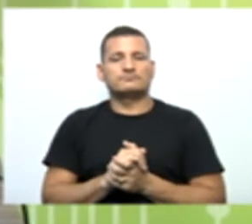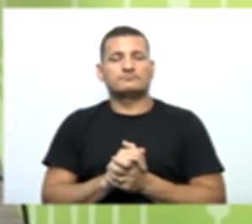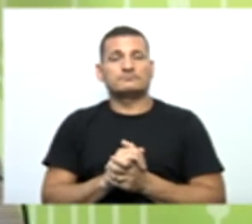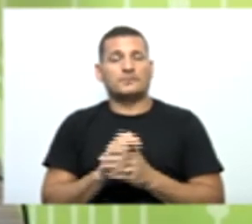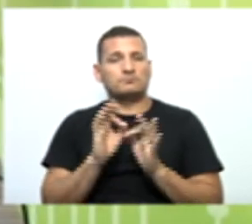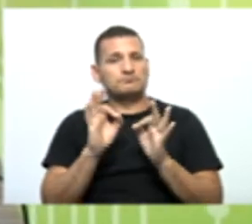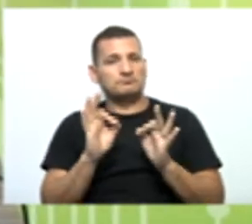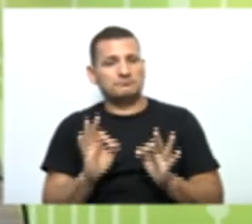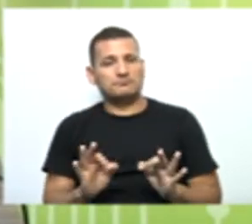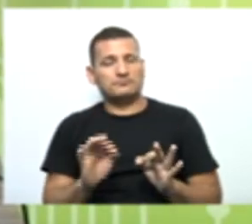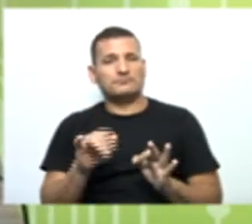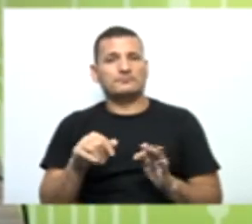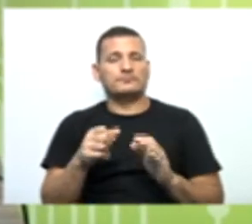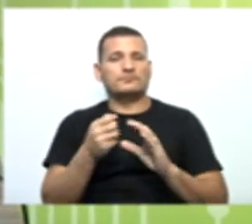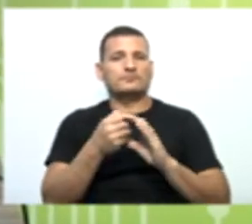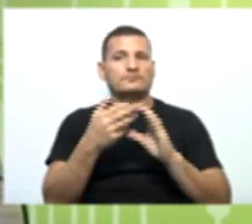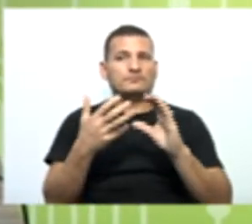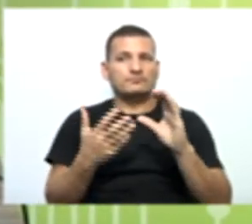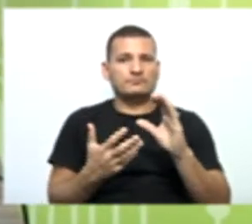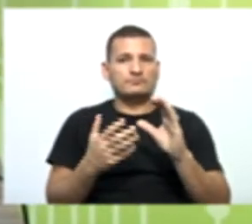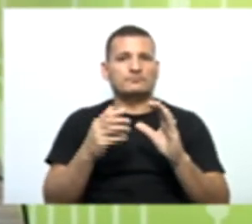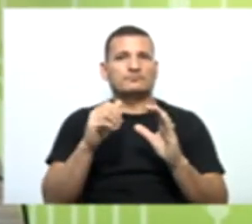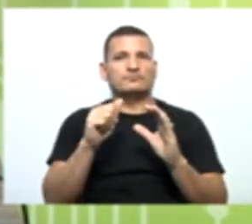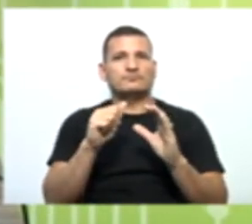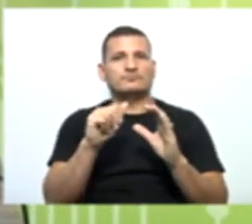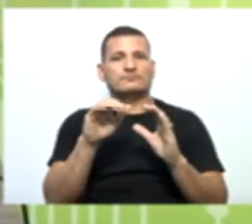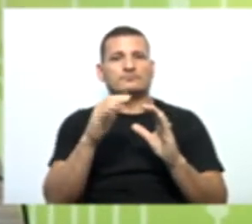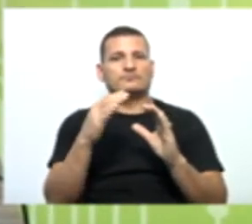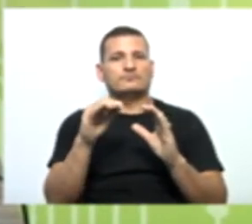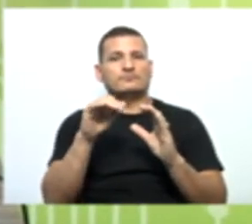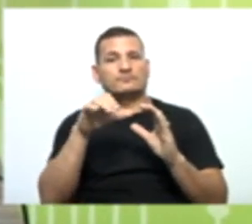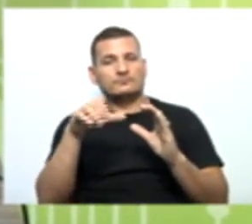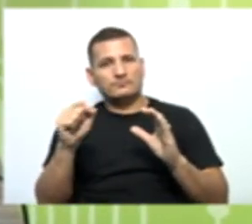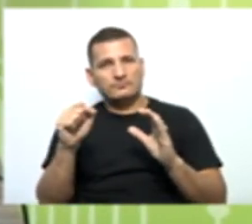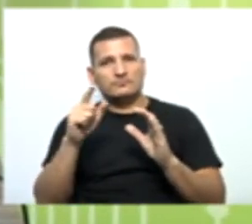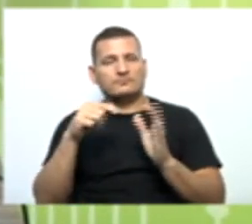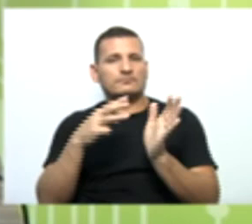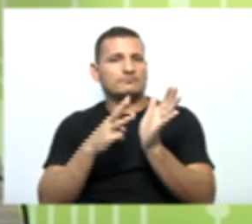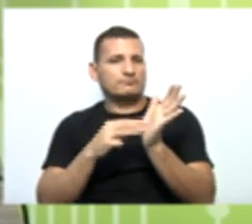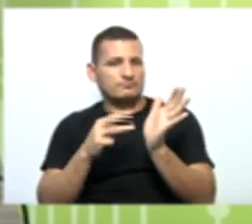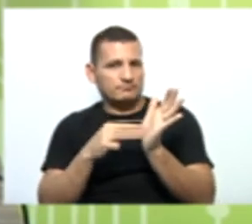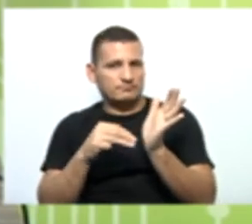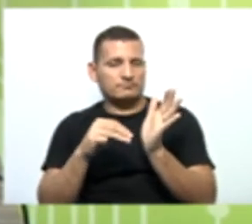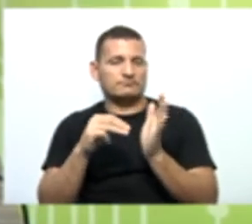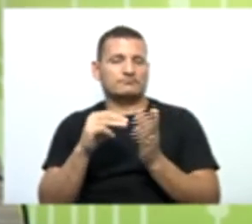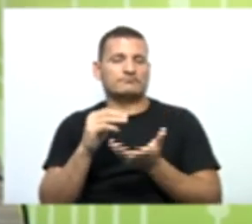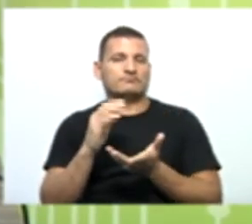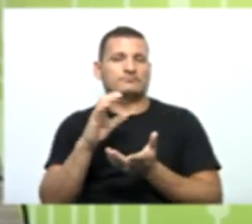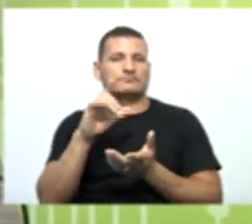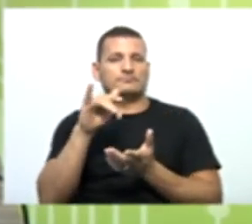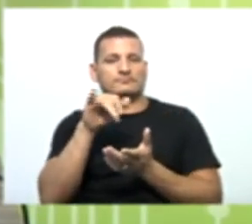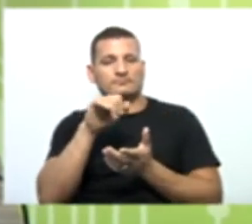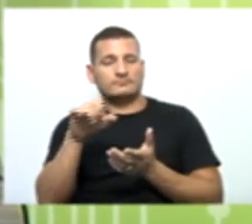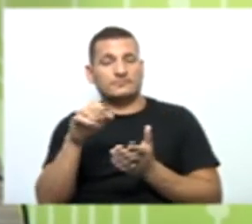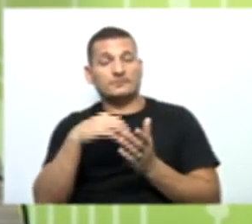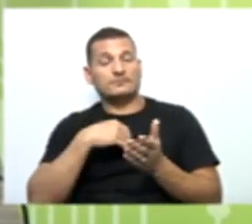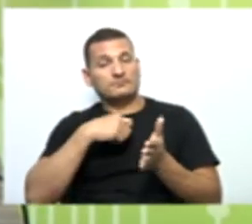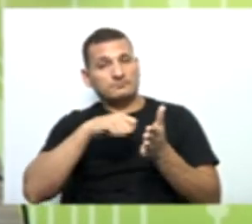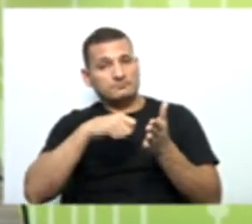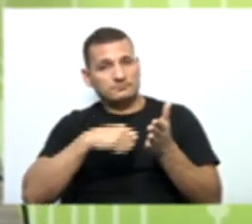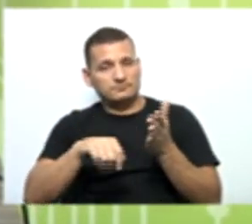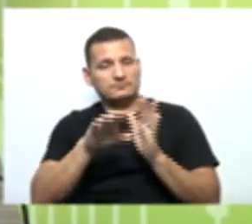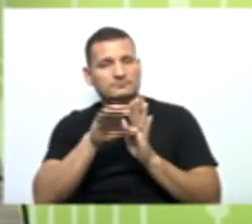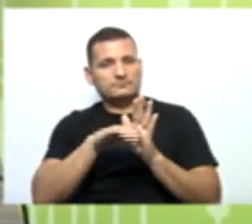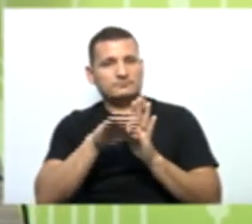os comportamentos, ou seja, ações, também chamados de métodos de classe, ok? Vou anotar o conceito aqui